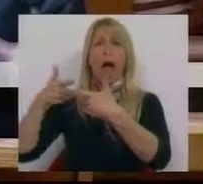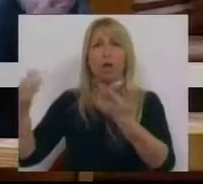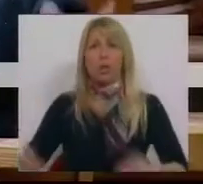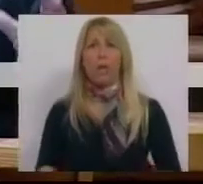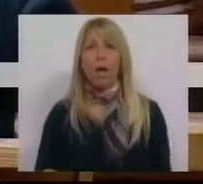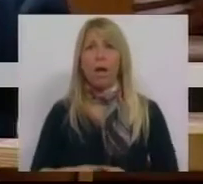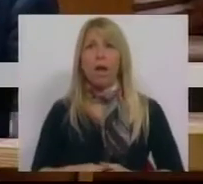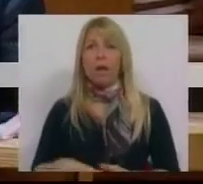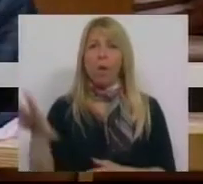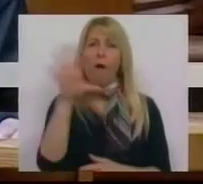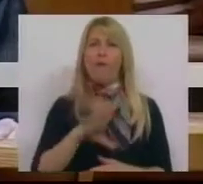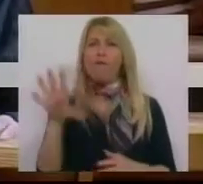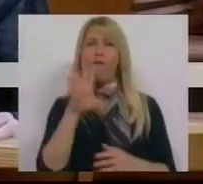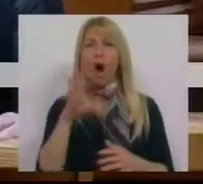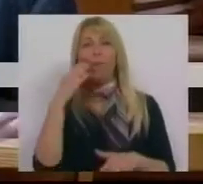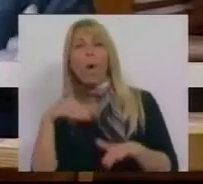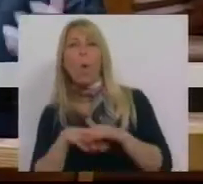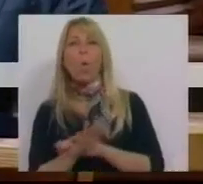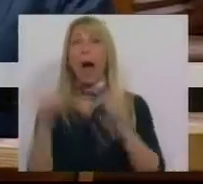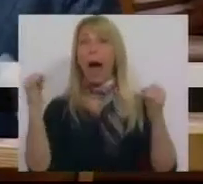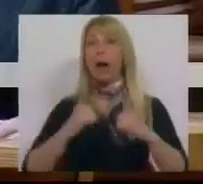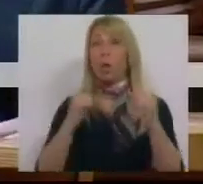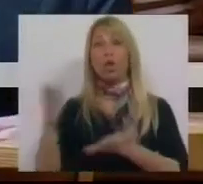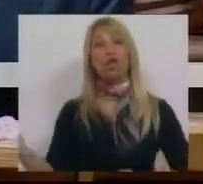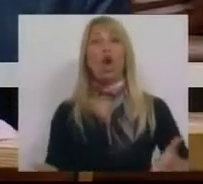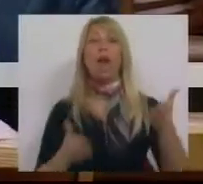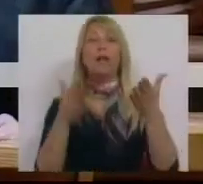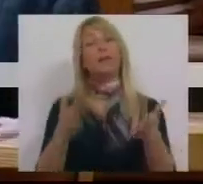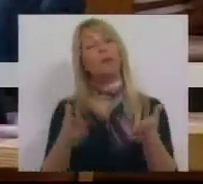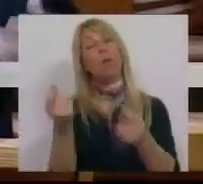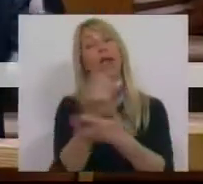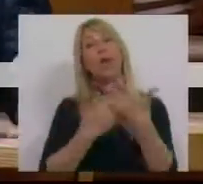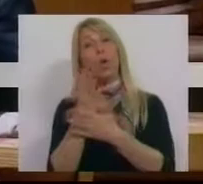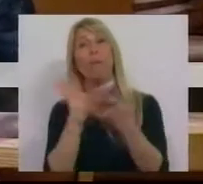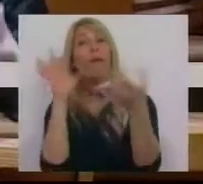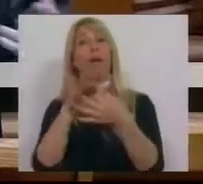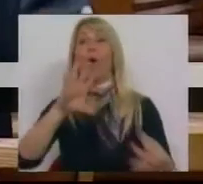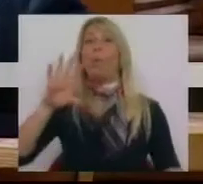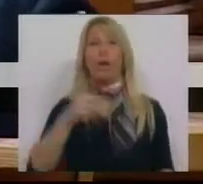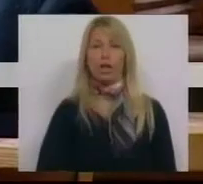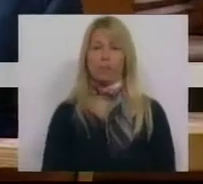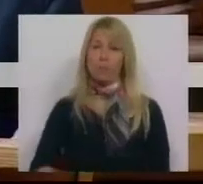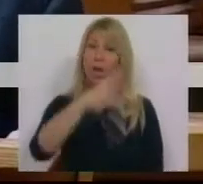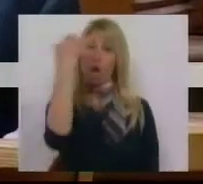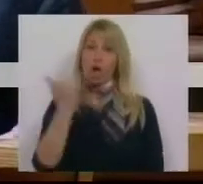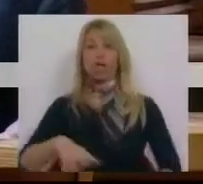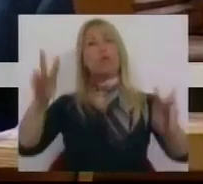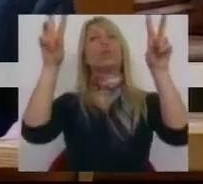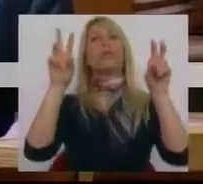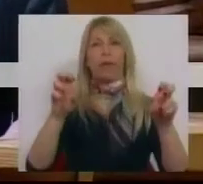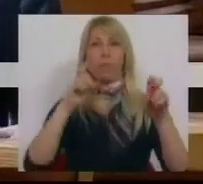dessa forma de guardar os tratados e a orientação económica sobre o país. Segundo tema, os fantasmas que o